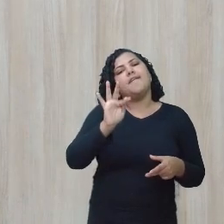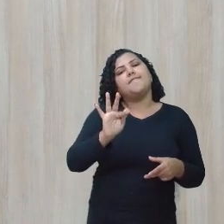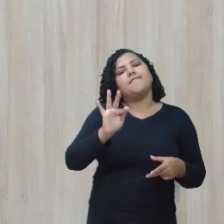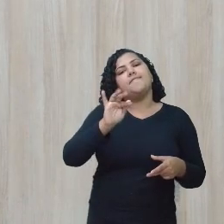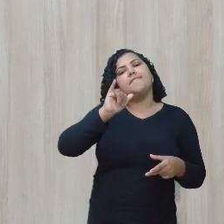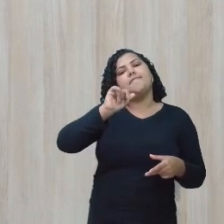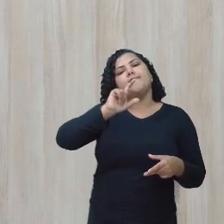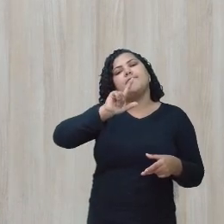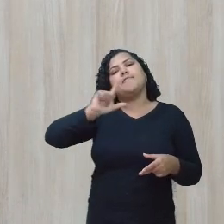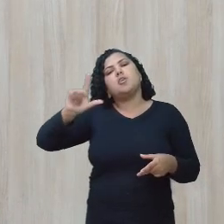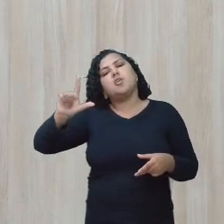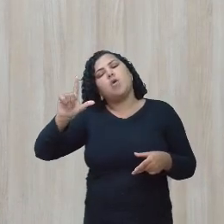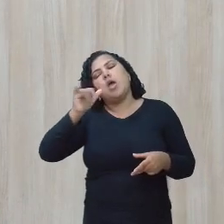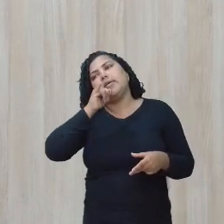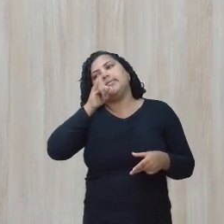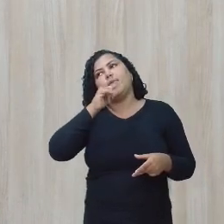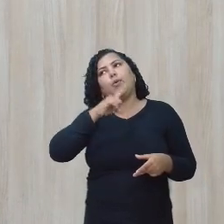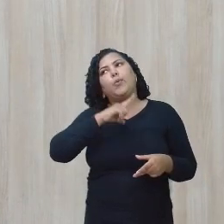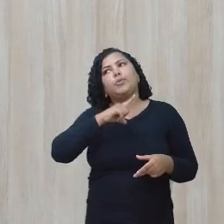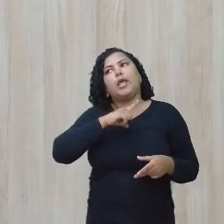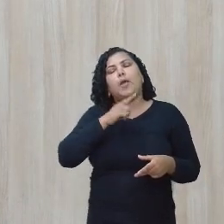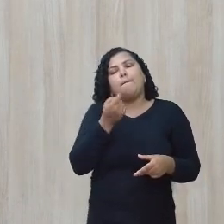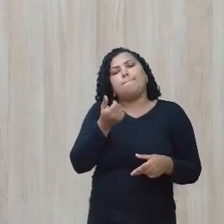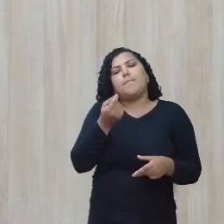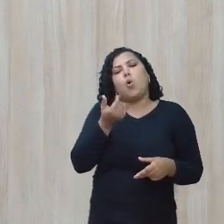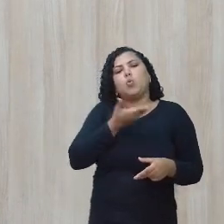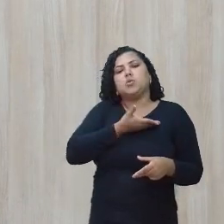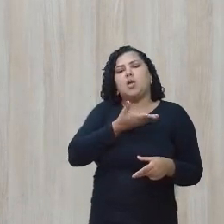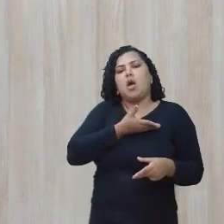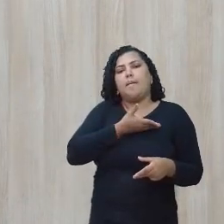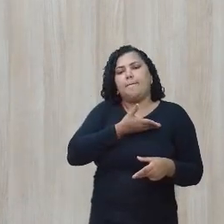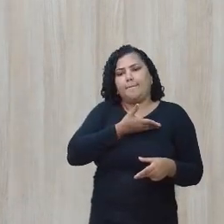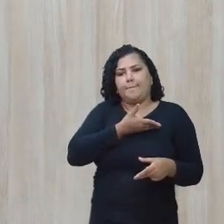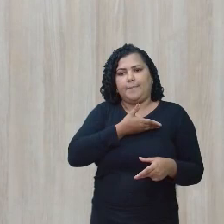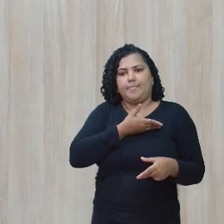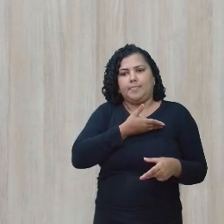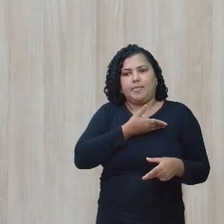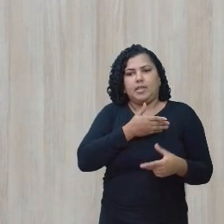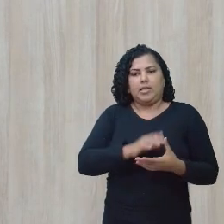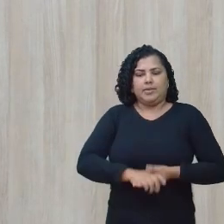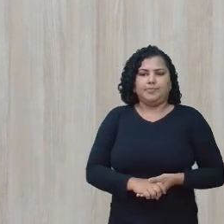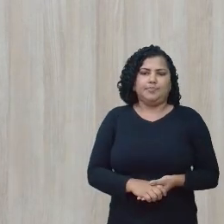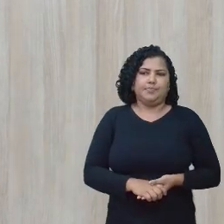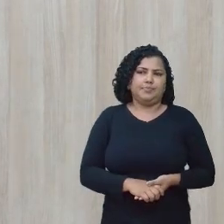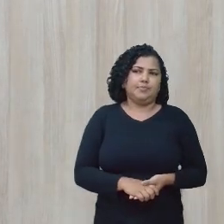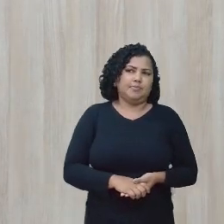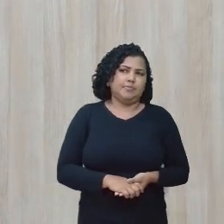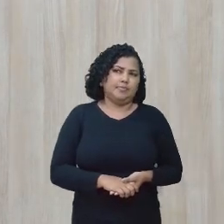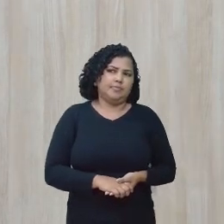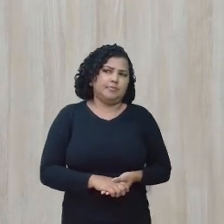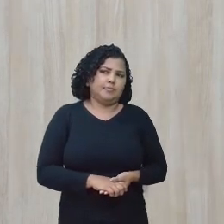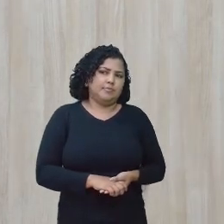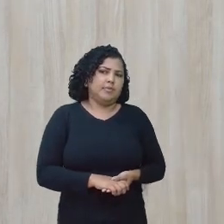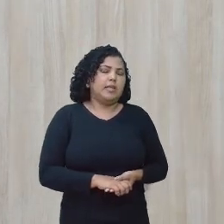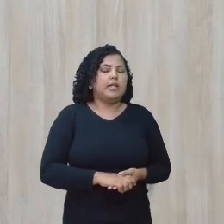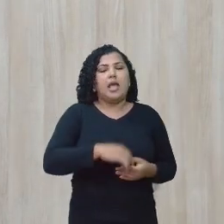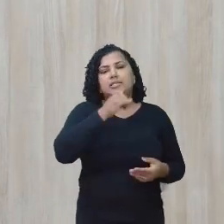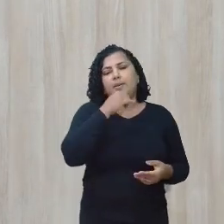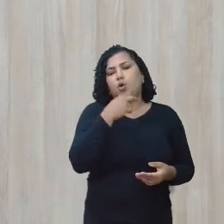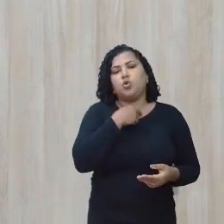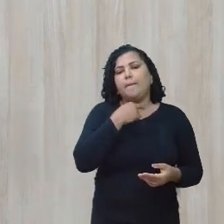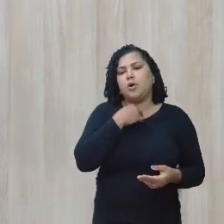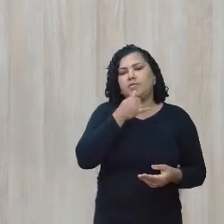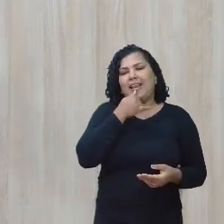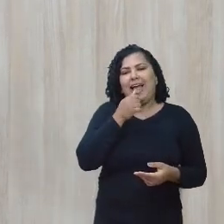few friends. Eu tenho poucos amigos. Você não pode dizer I have little friend, que aí você diria, eu tenho um amigo pequeno. O